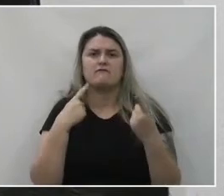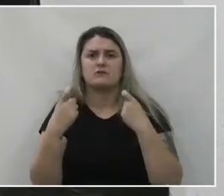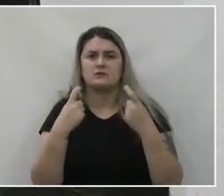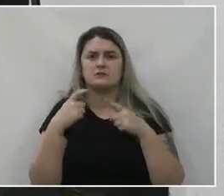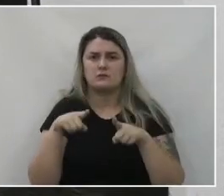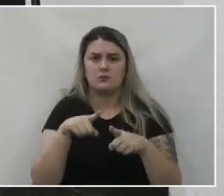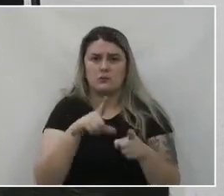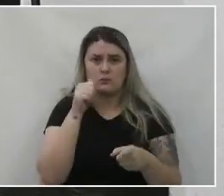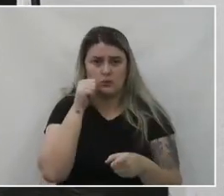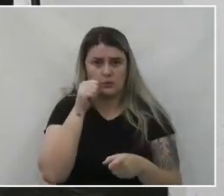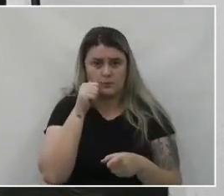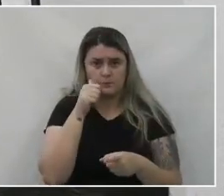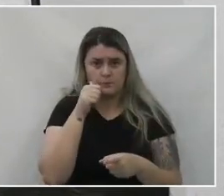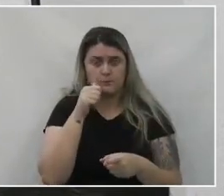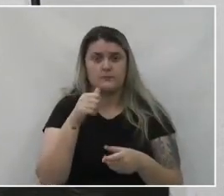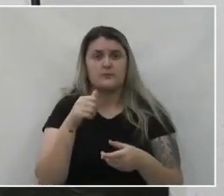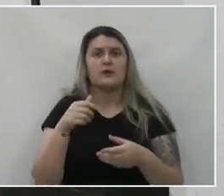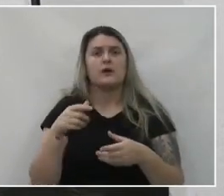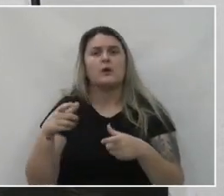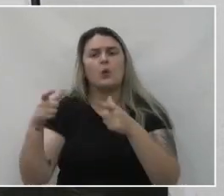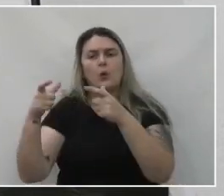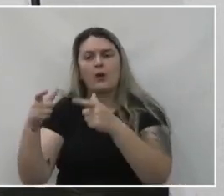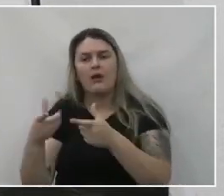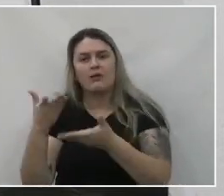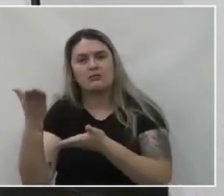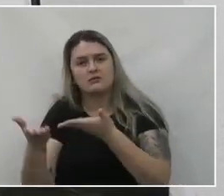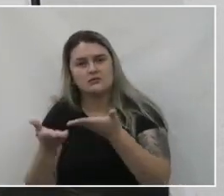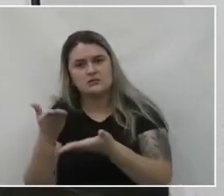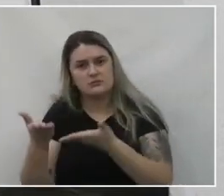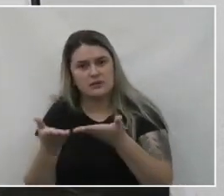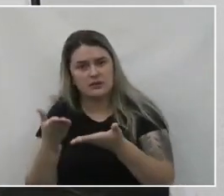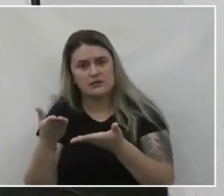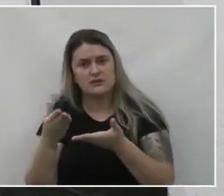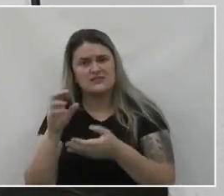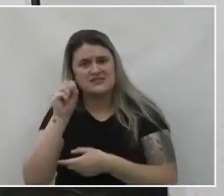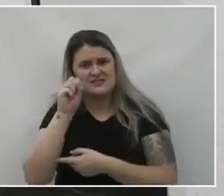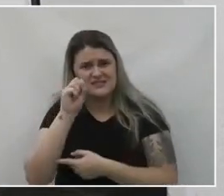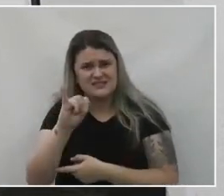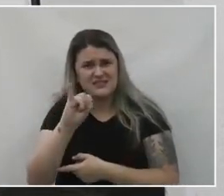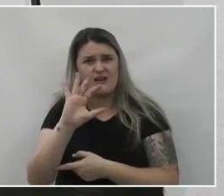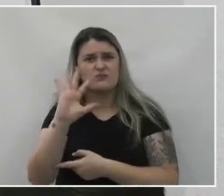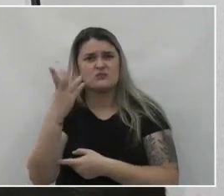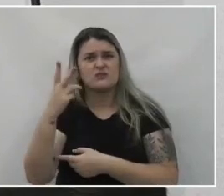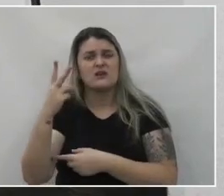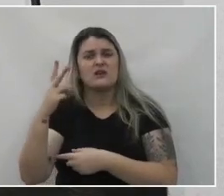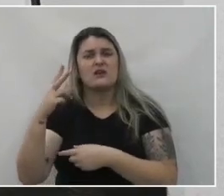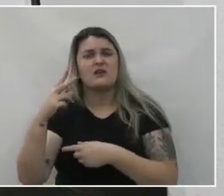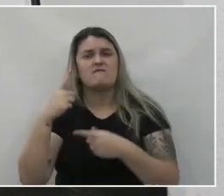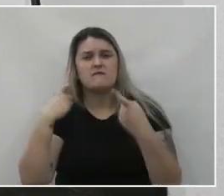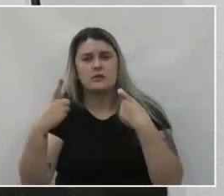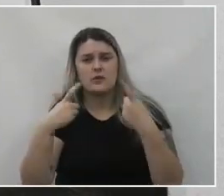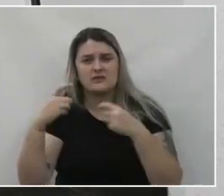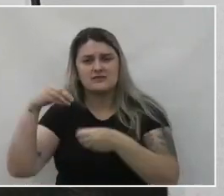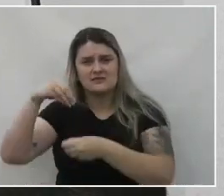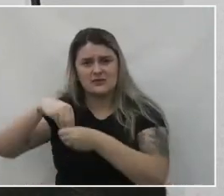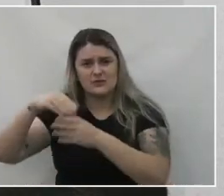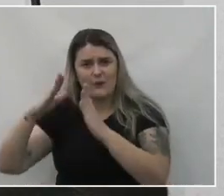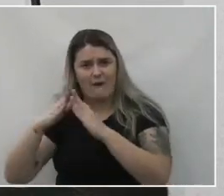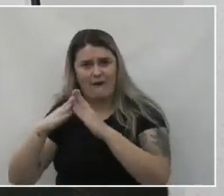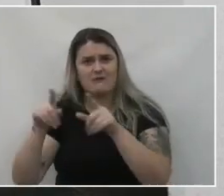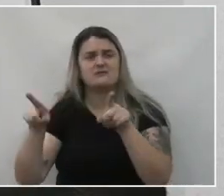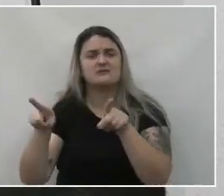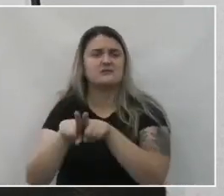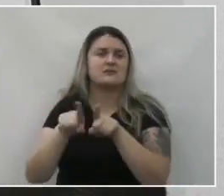as mulheres, como centros de acolhimento e atendimentos a casos de violência doméstica e sexual, além de falas